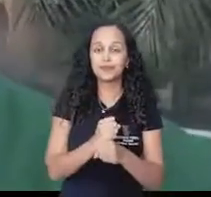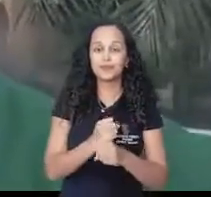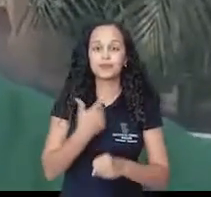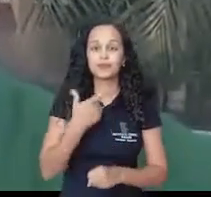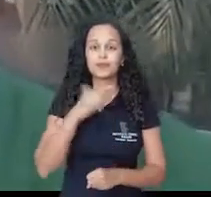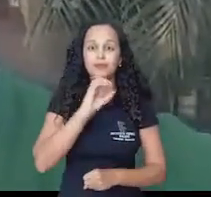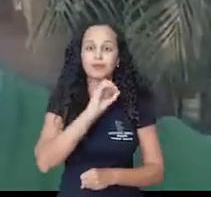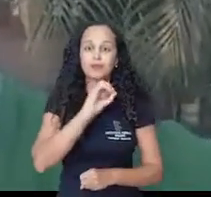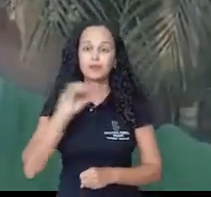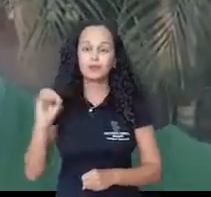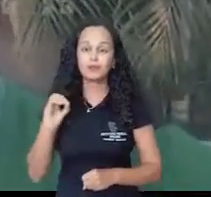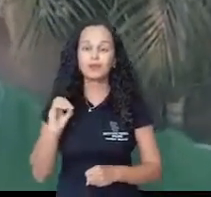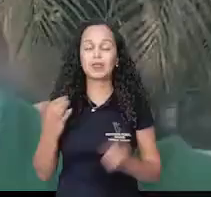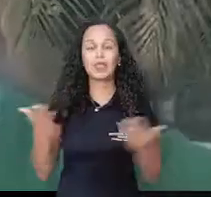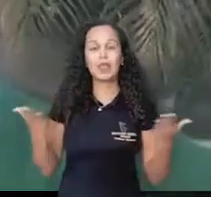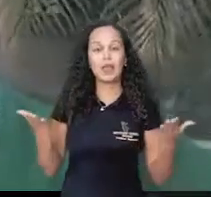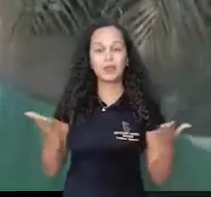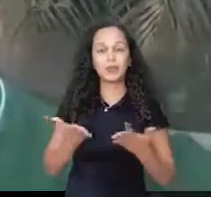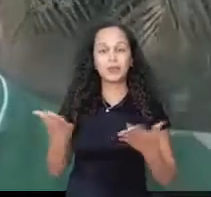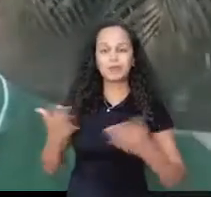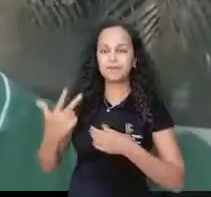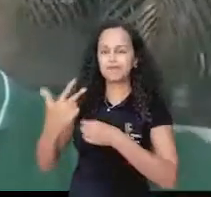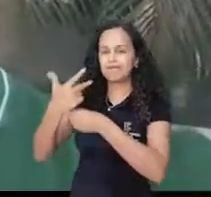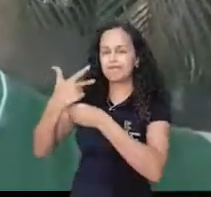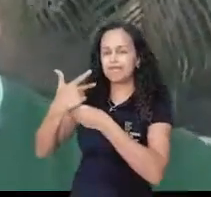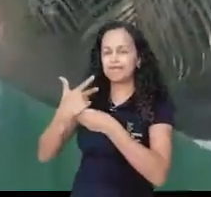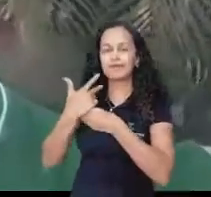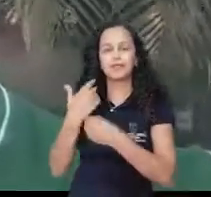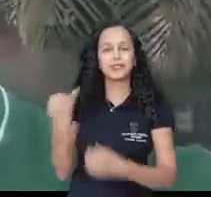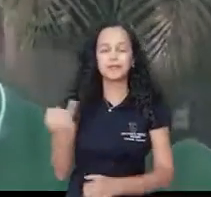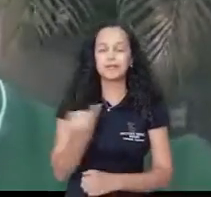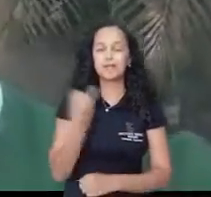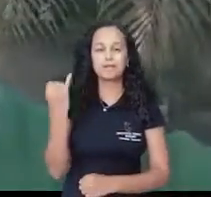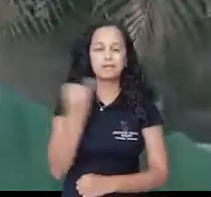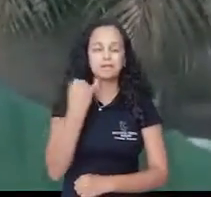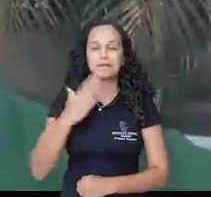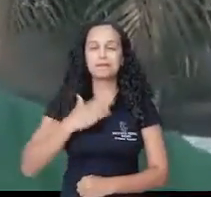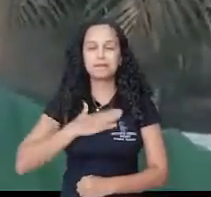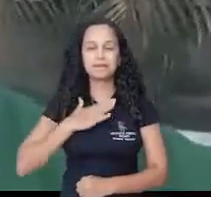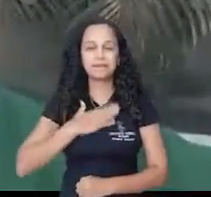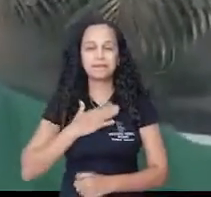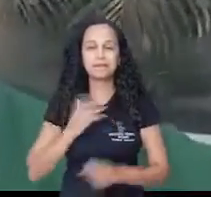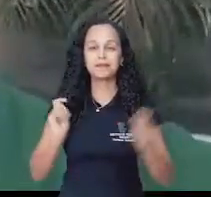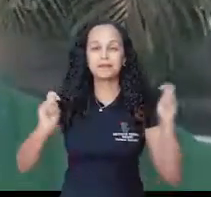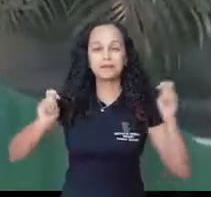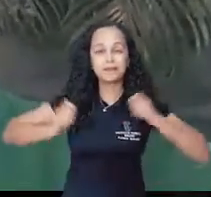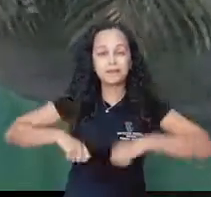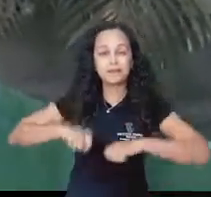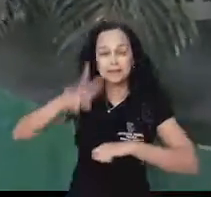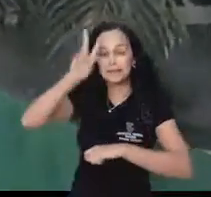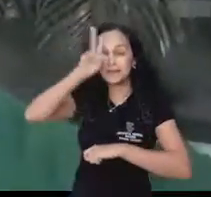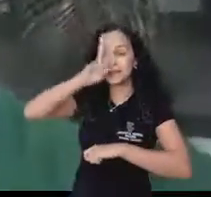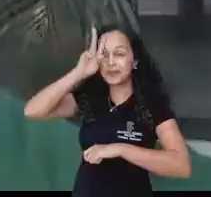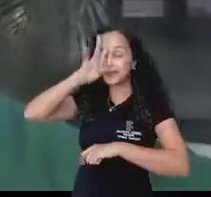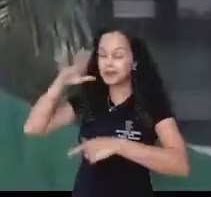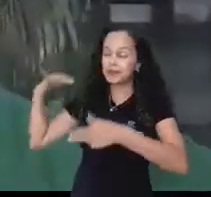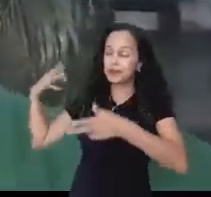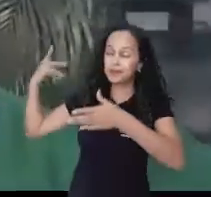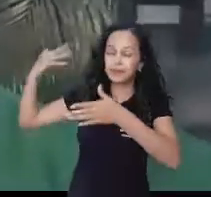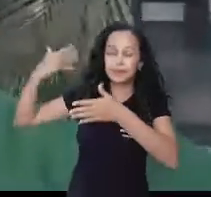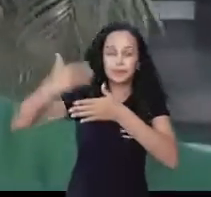Técnico em Agropecuária. Esse registro na forma de depoimento é muito importante e memorável para mim, pois permite